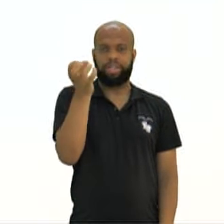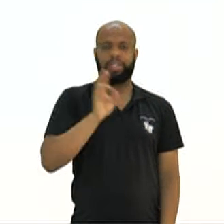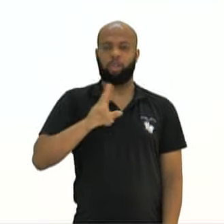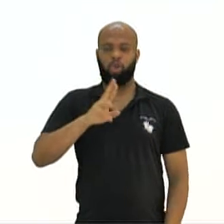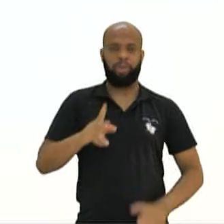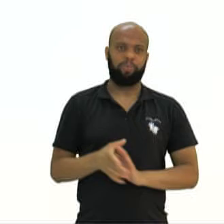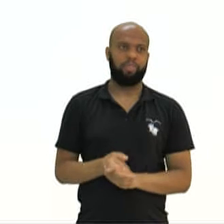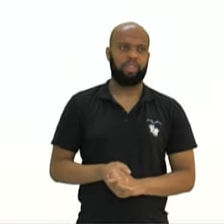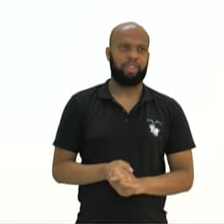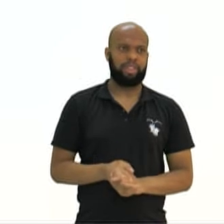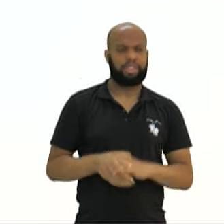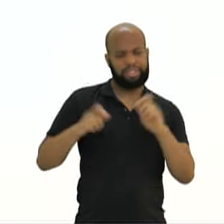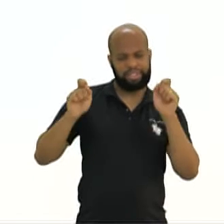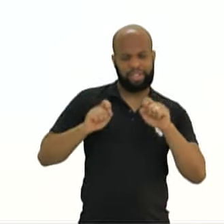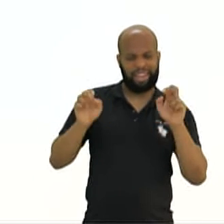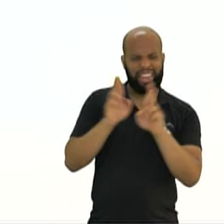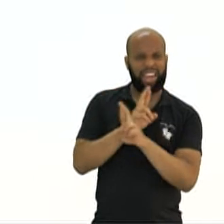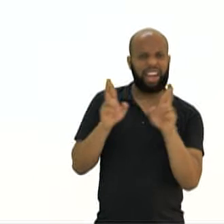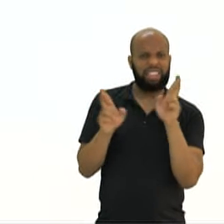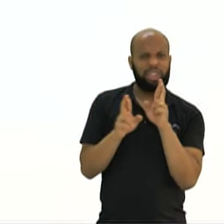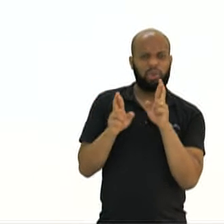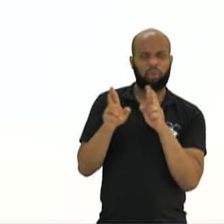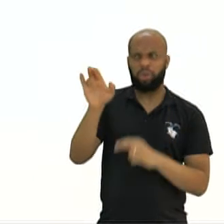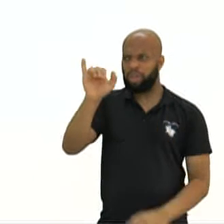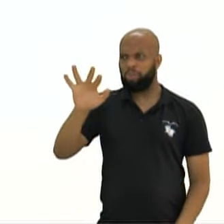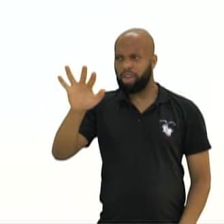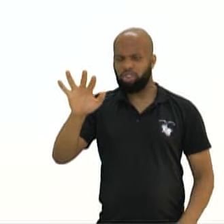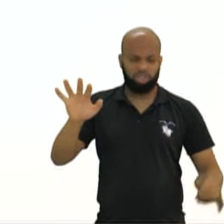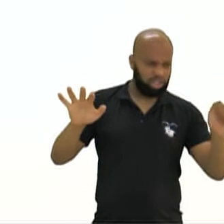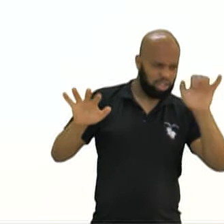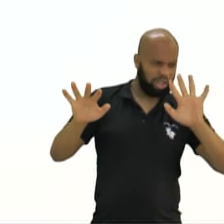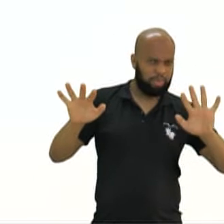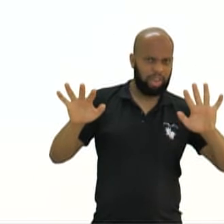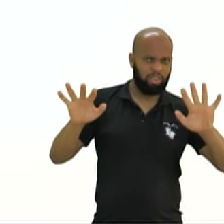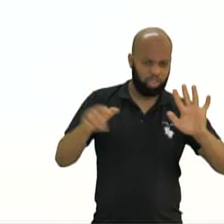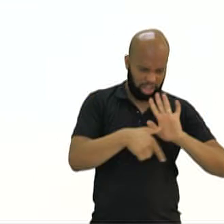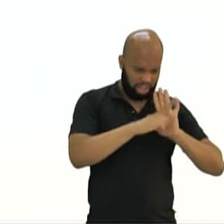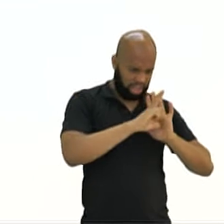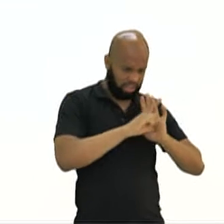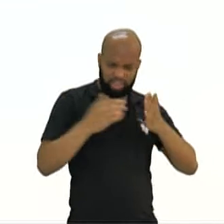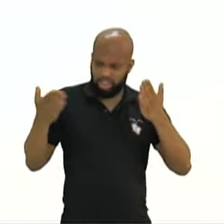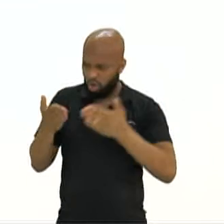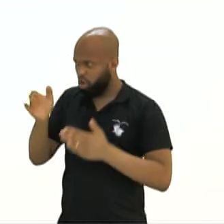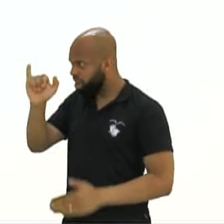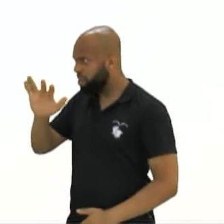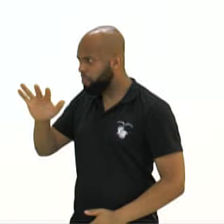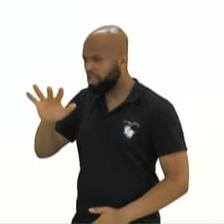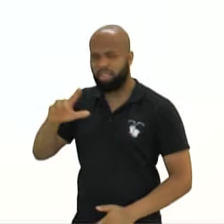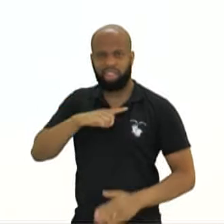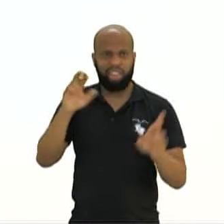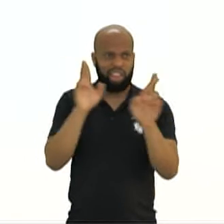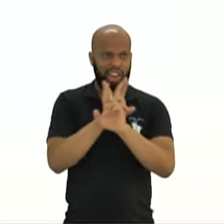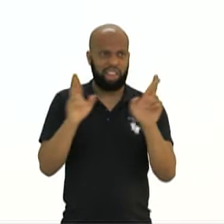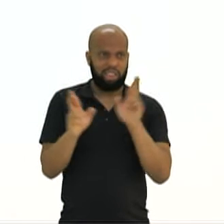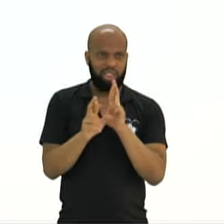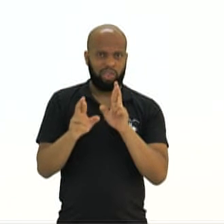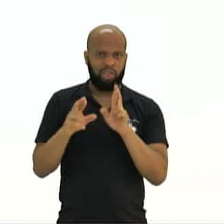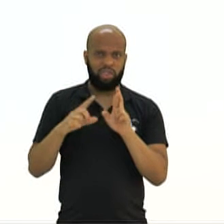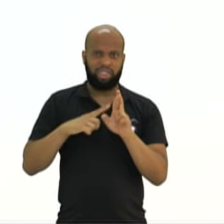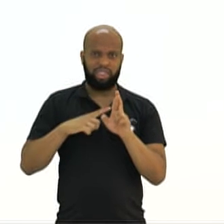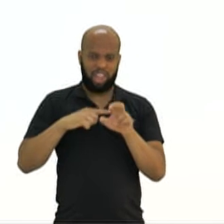Seria possível alguma relação entre essas duas imagens, então? O que essas rodas de pedras?